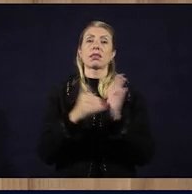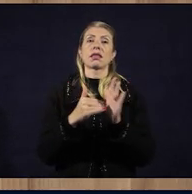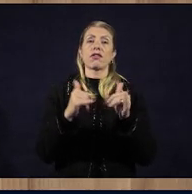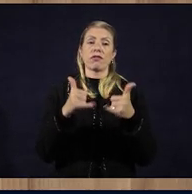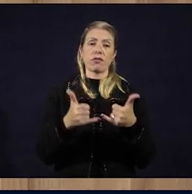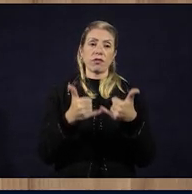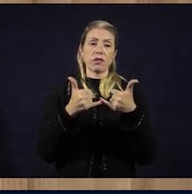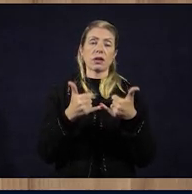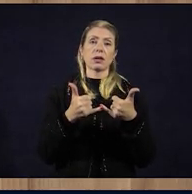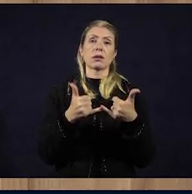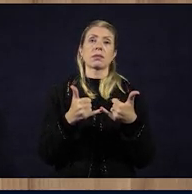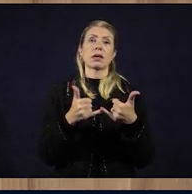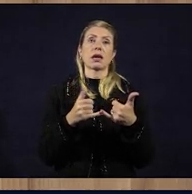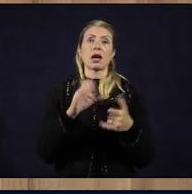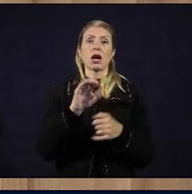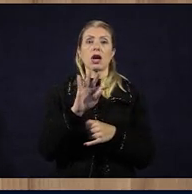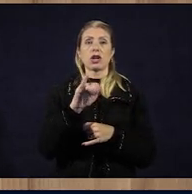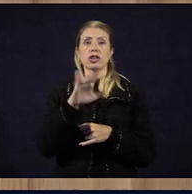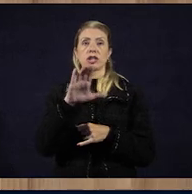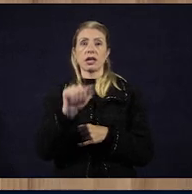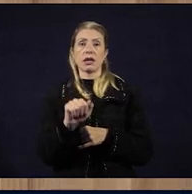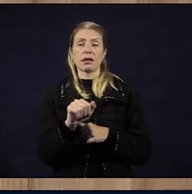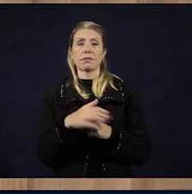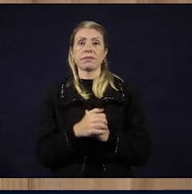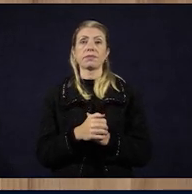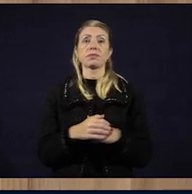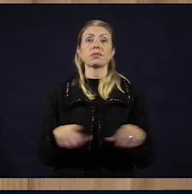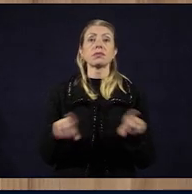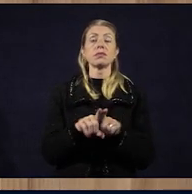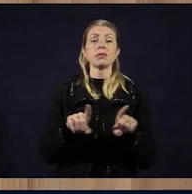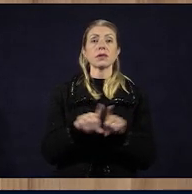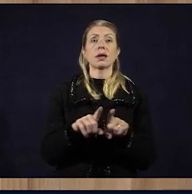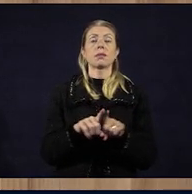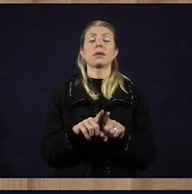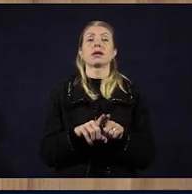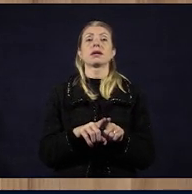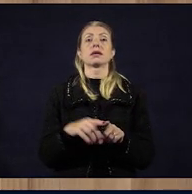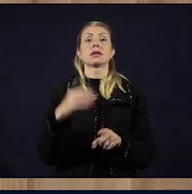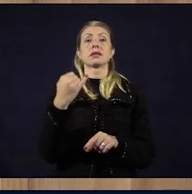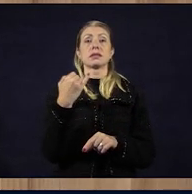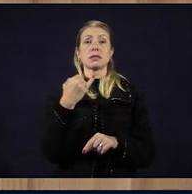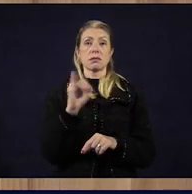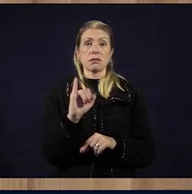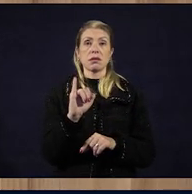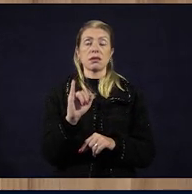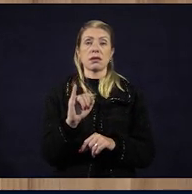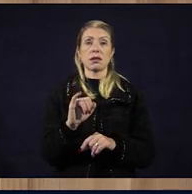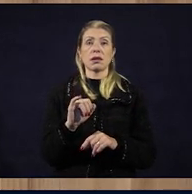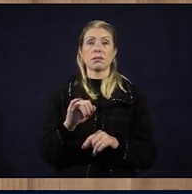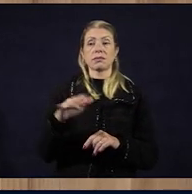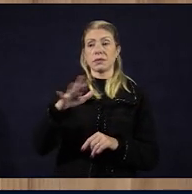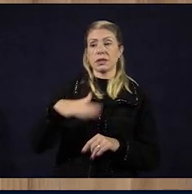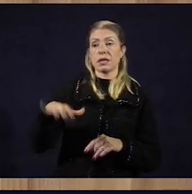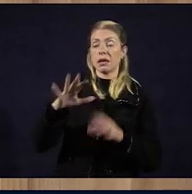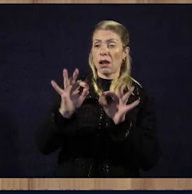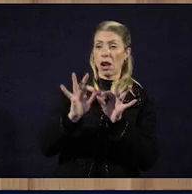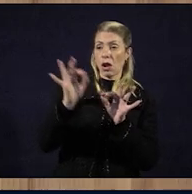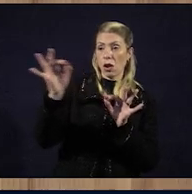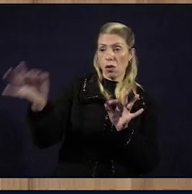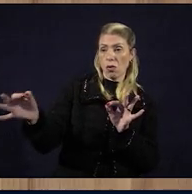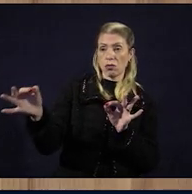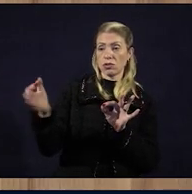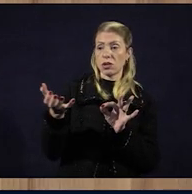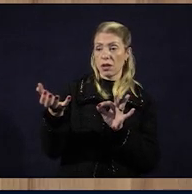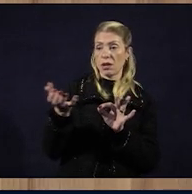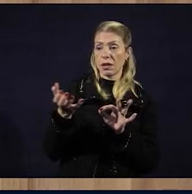desliga e deixa com a fibra ou então se caso a operadora queira no ar é muito remota manter